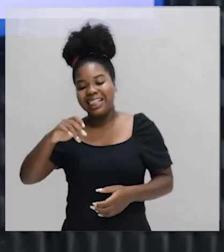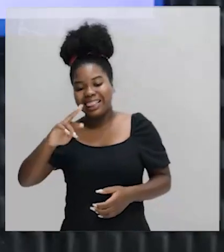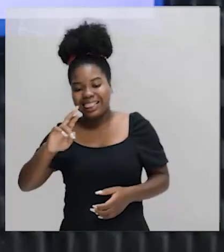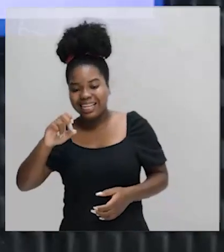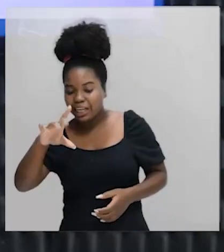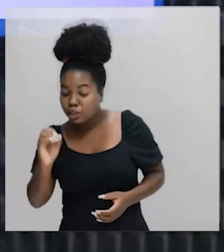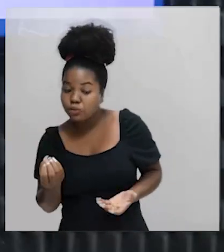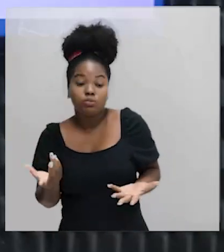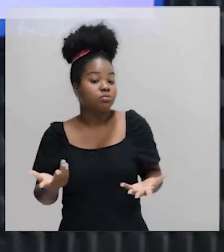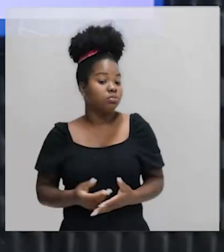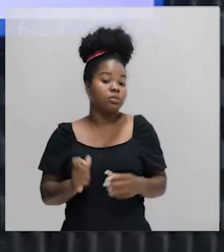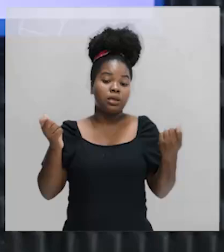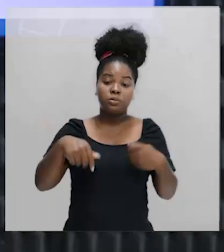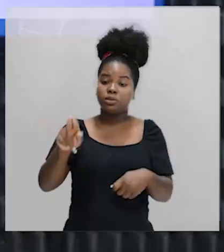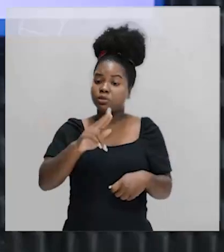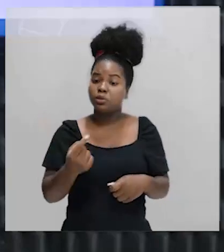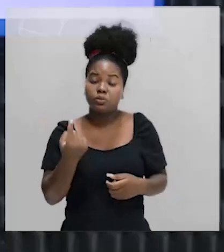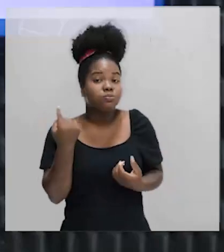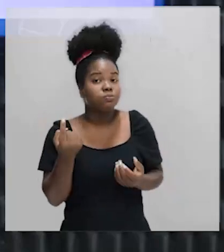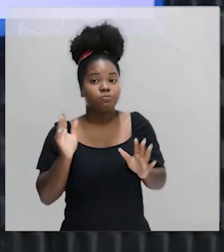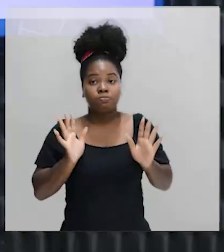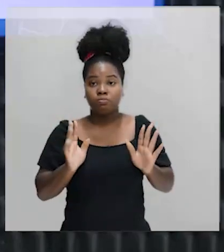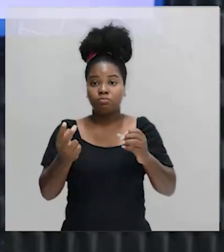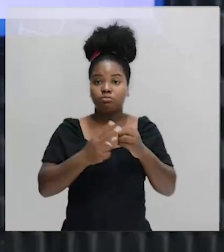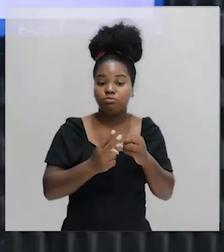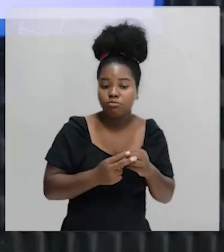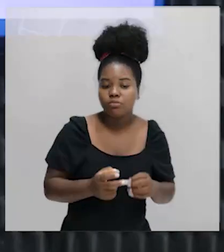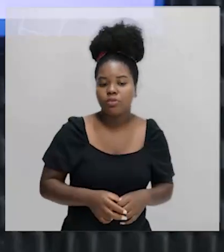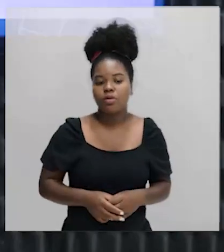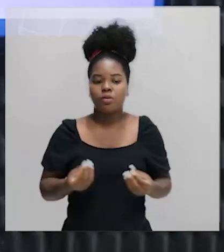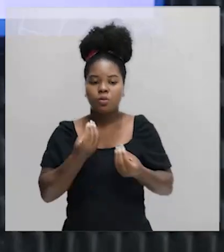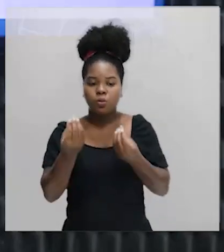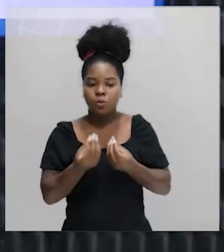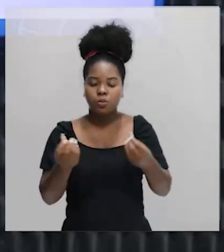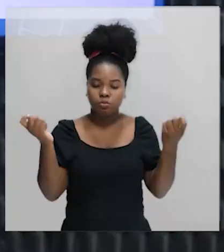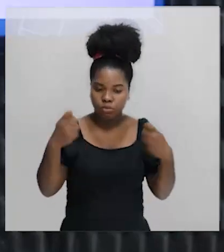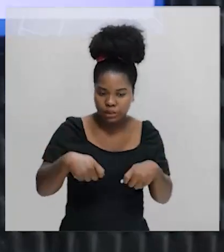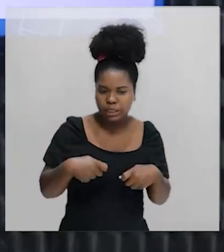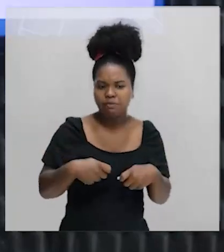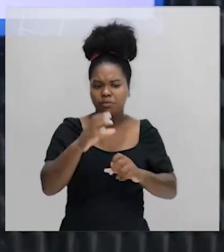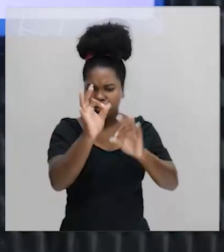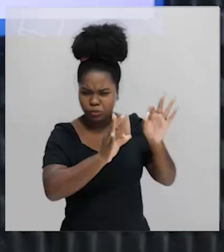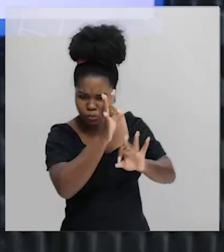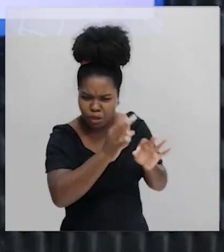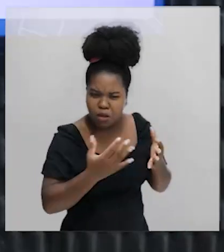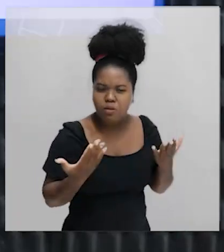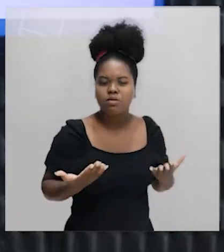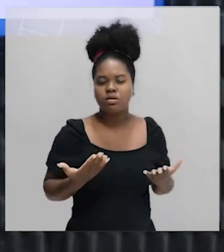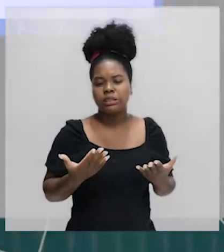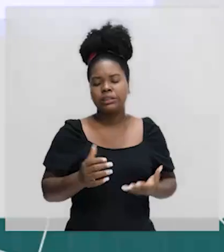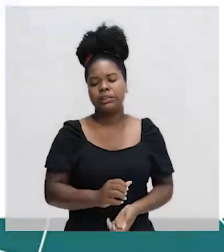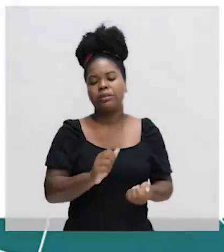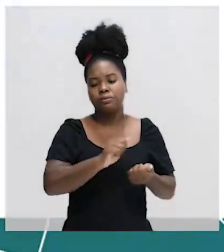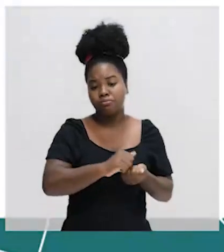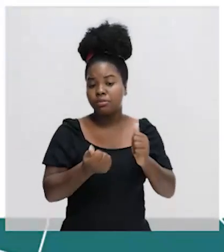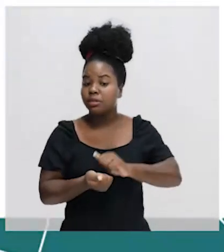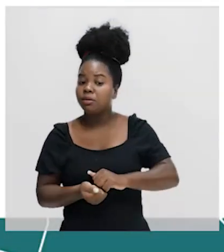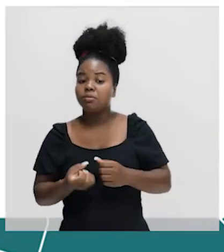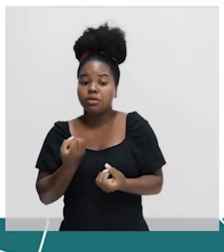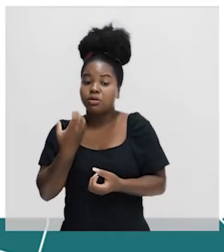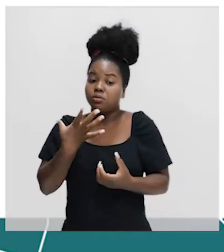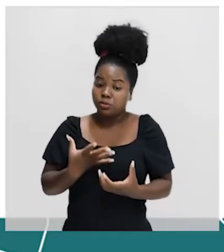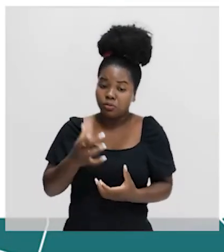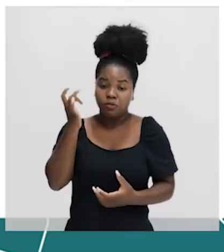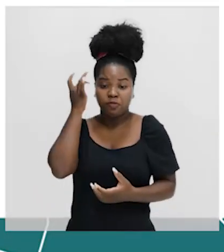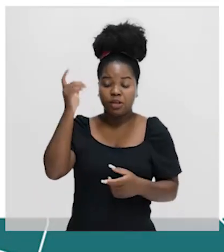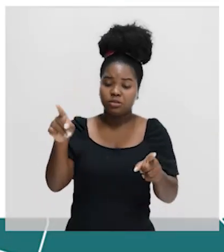ser utilizado uma única forma verbal, né? Como a gente poderia fazer para ficar de uma forma mais adequada, para ficar um texto